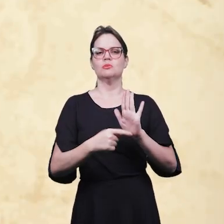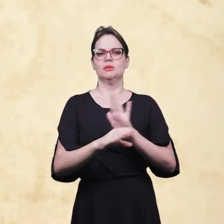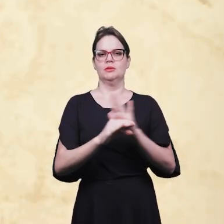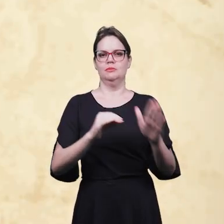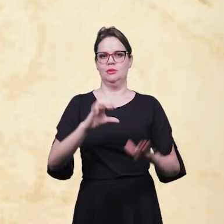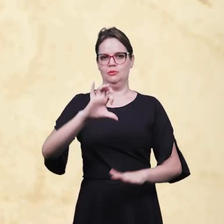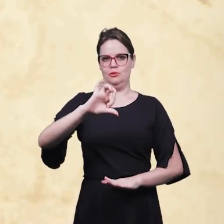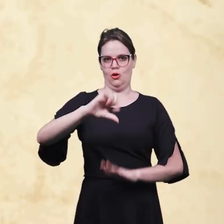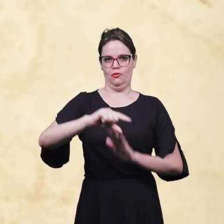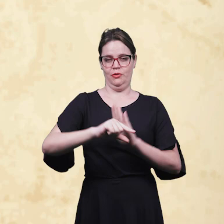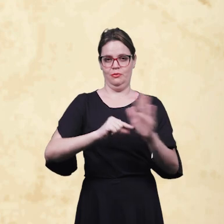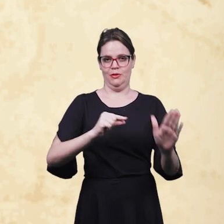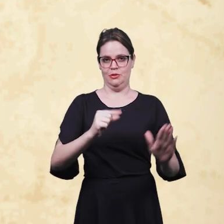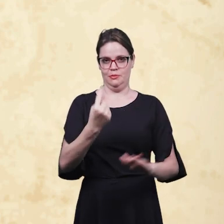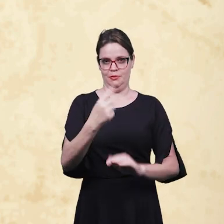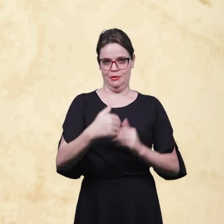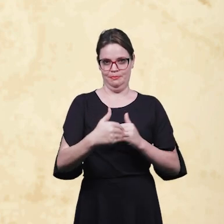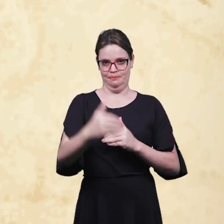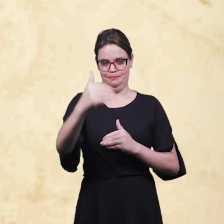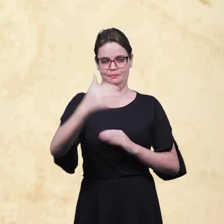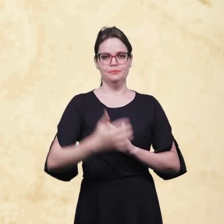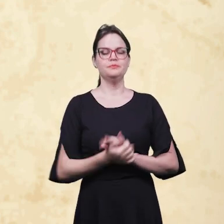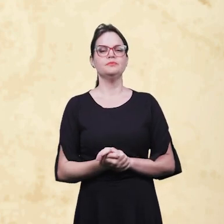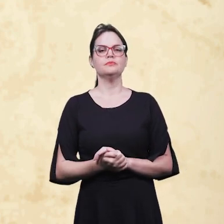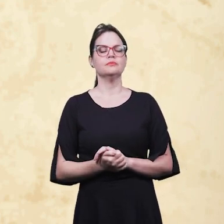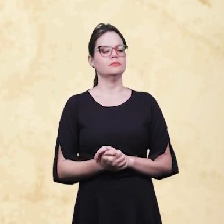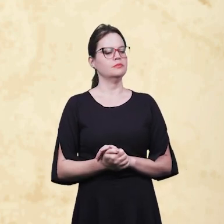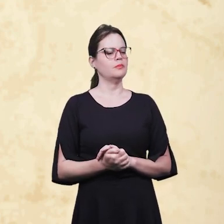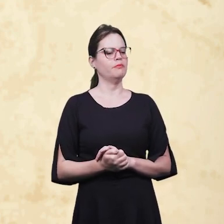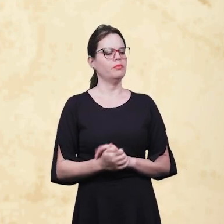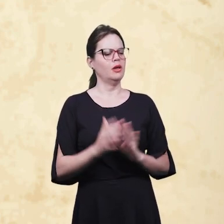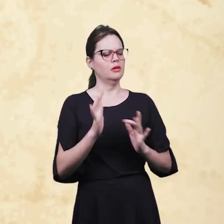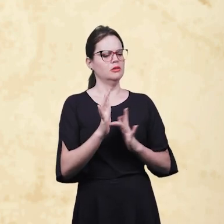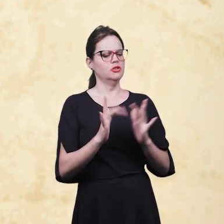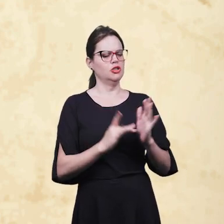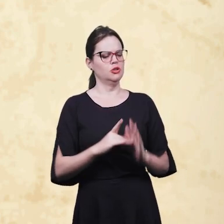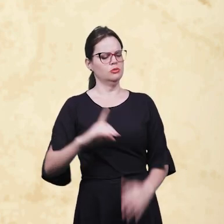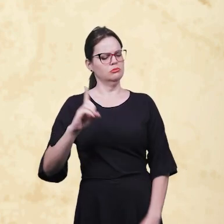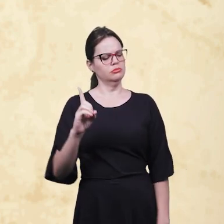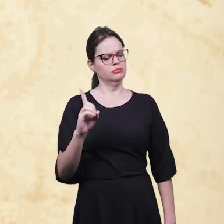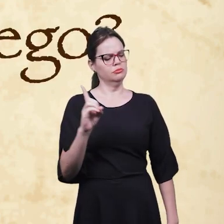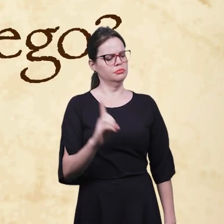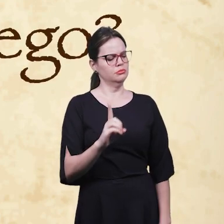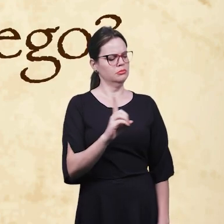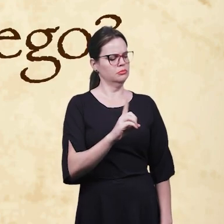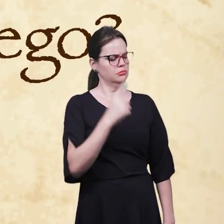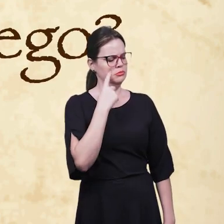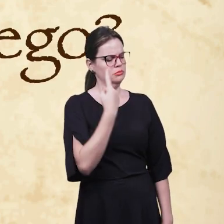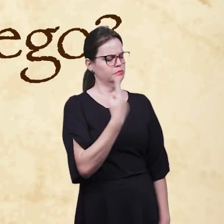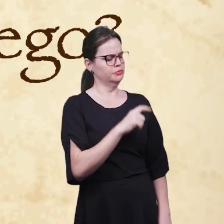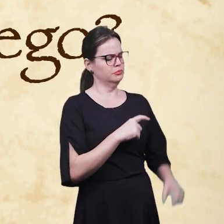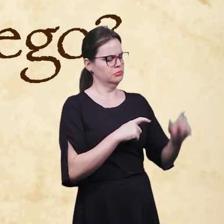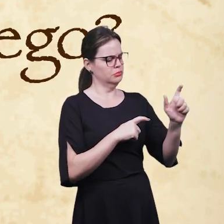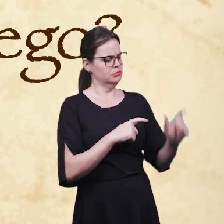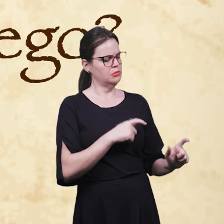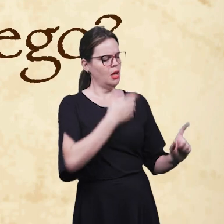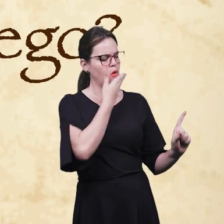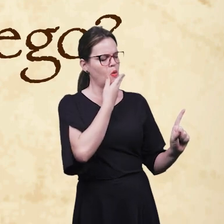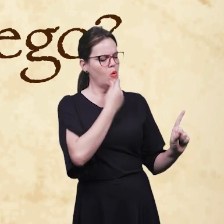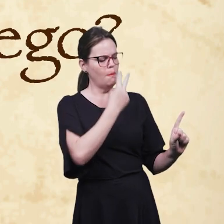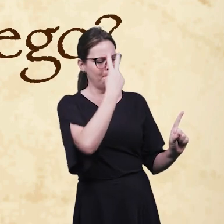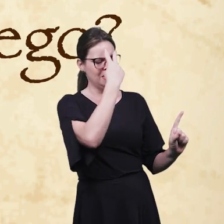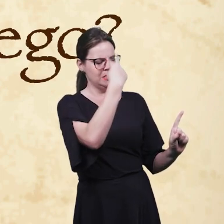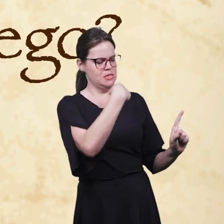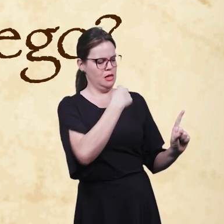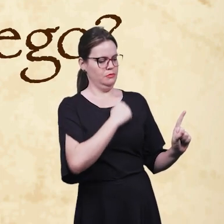verso 1. E passando Jesus, viu o homem cego de nascença. E os seus discípulos lhe perguntaram,